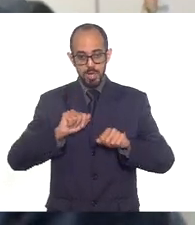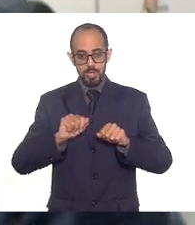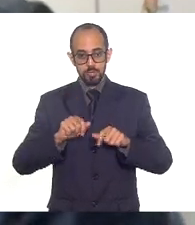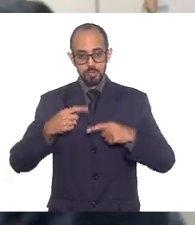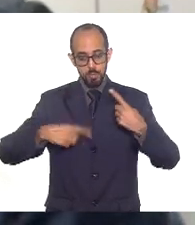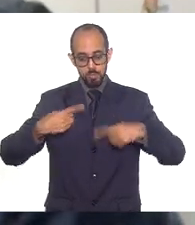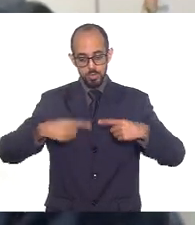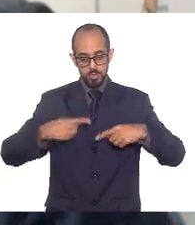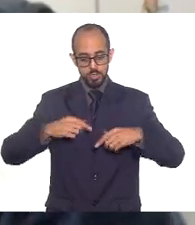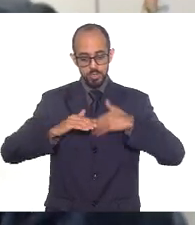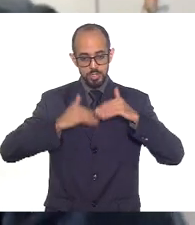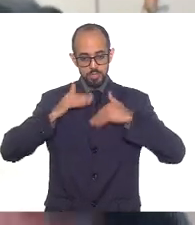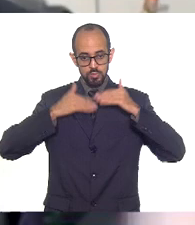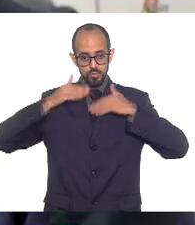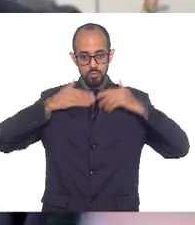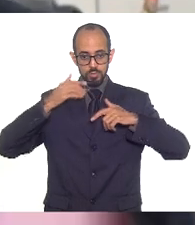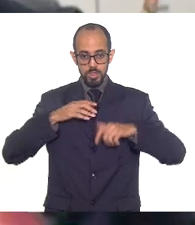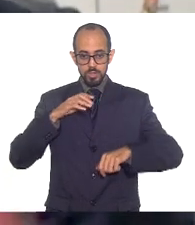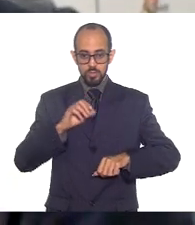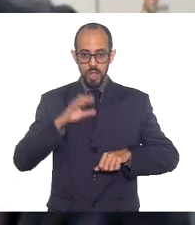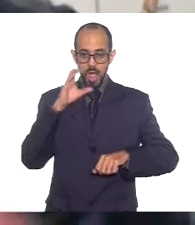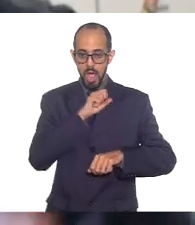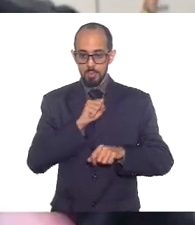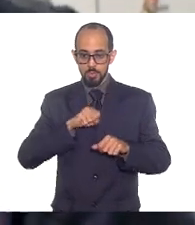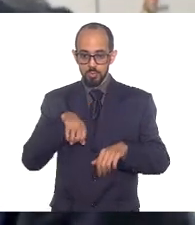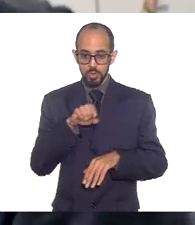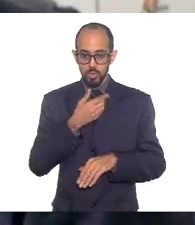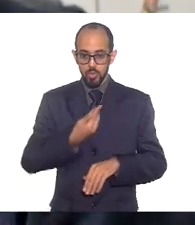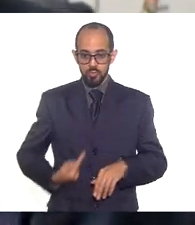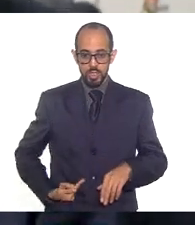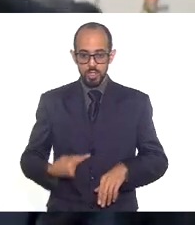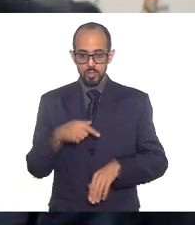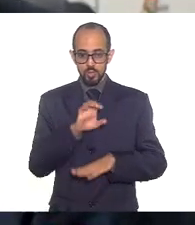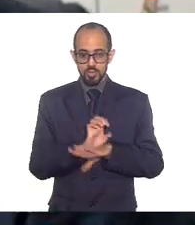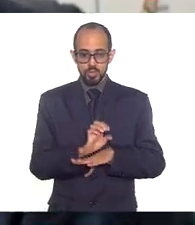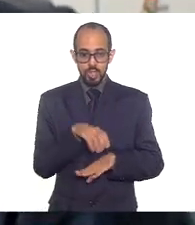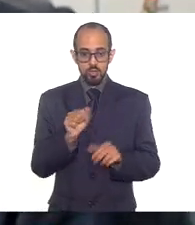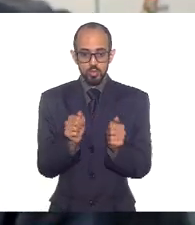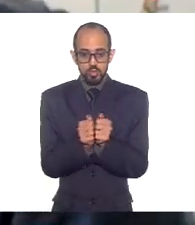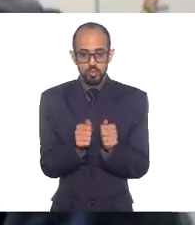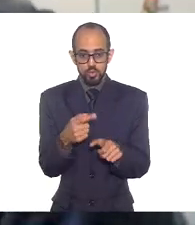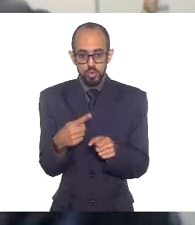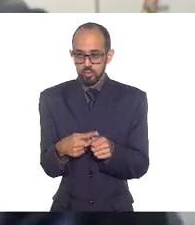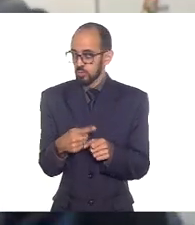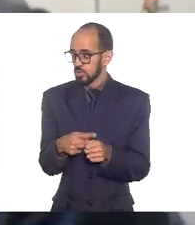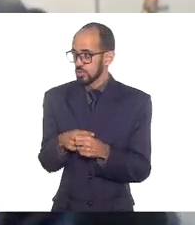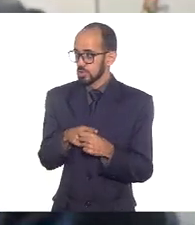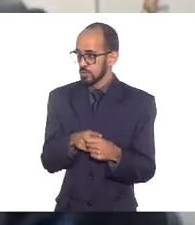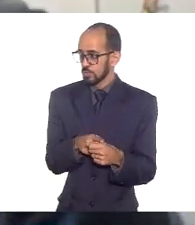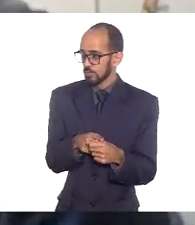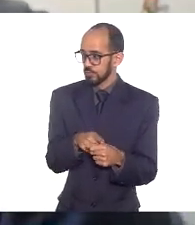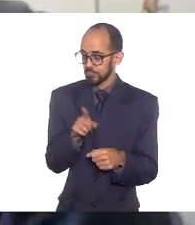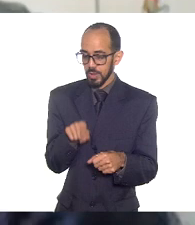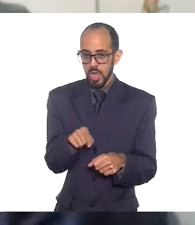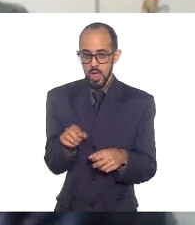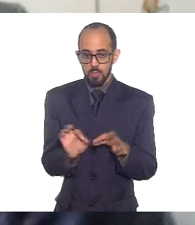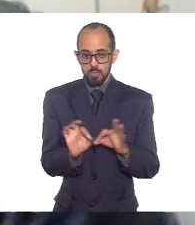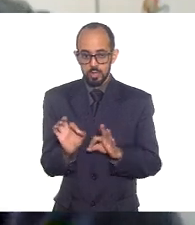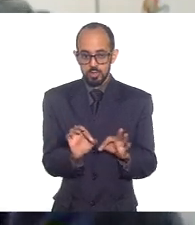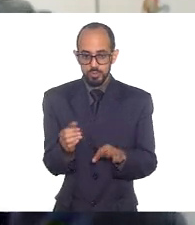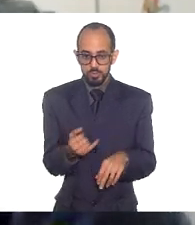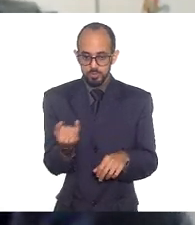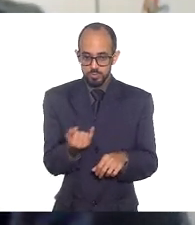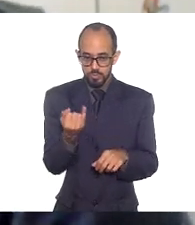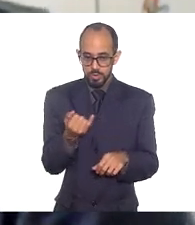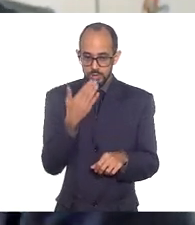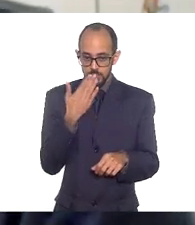política sendo desenvolvido em larga escala pelo Governo do Estado em conjunto com os municípios então eles são projetos que é muito importante eu